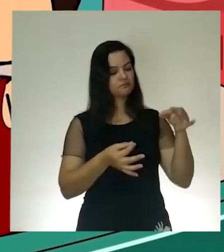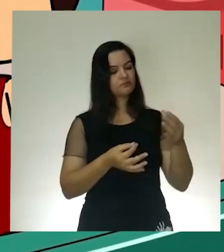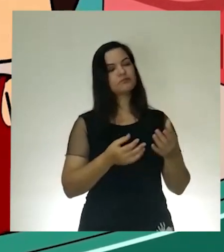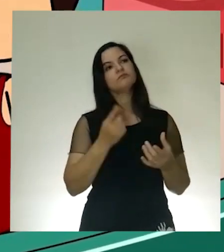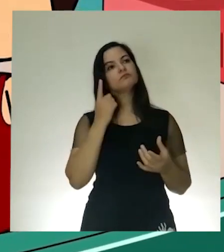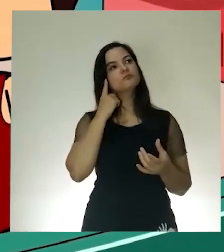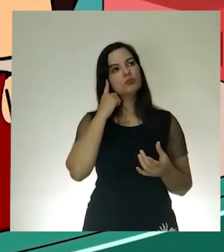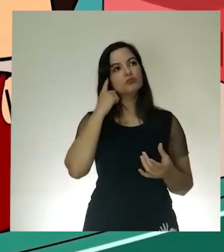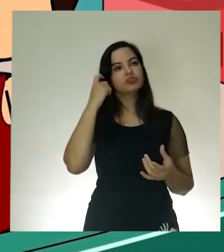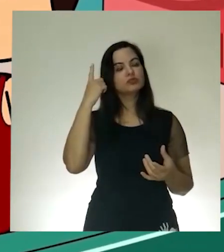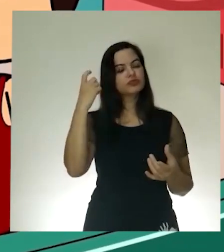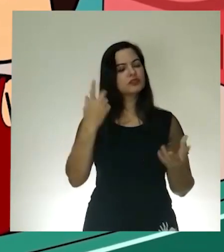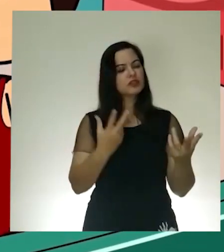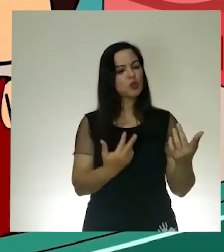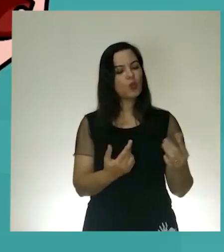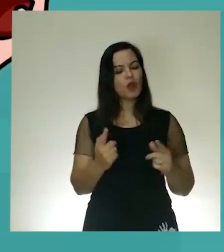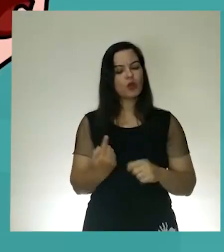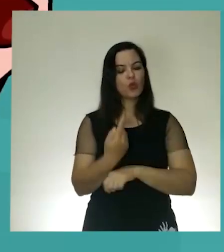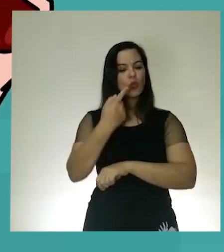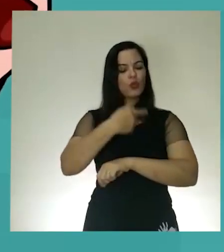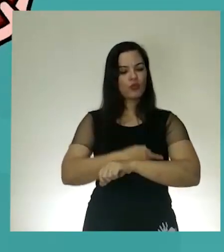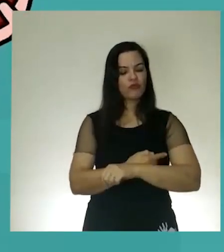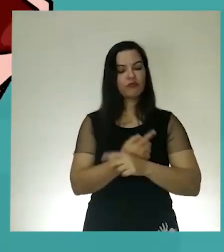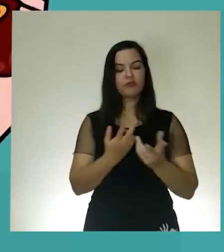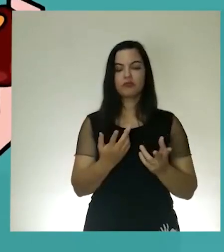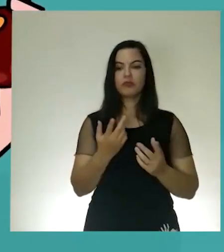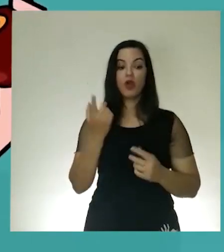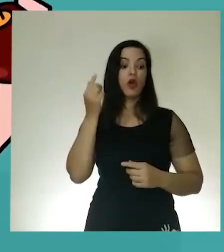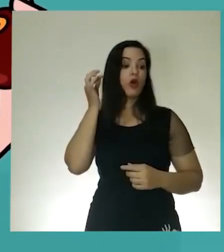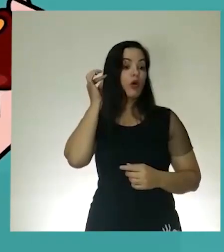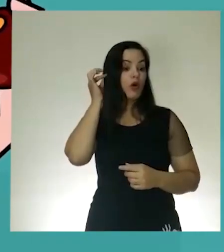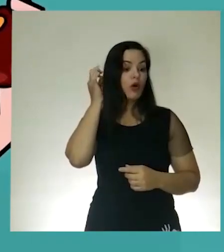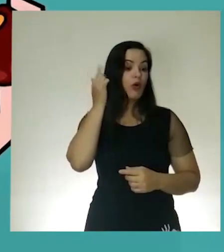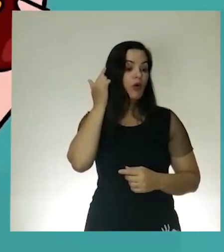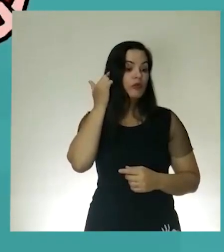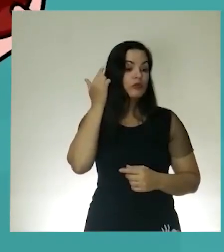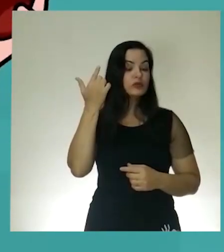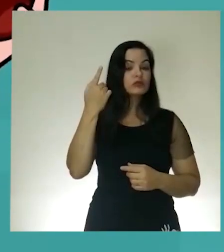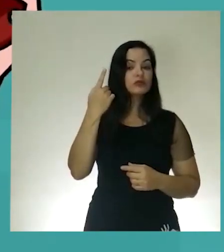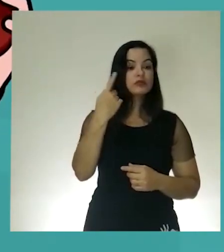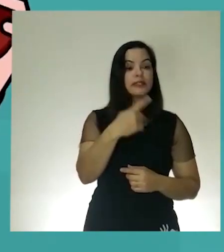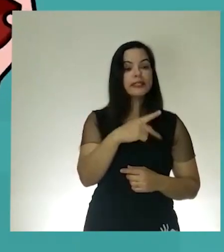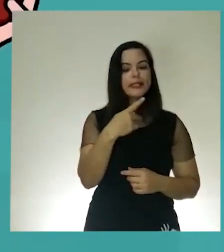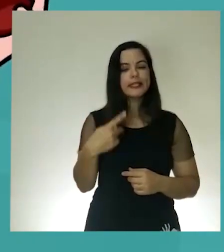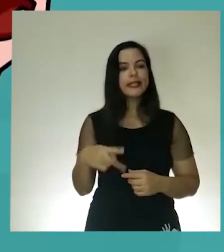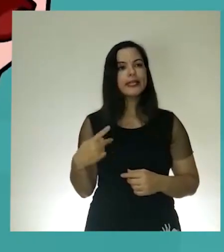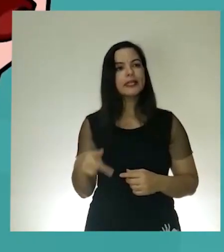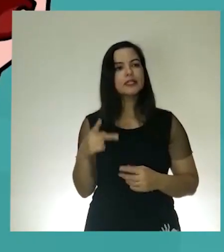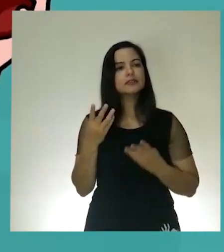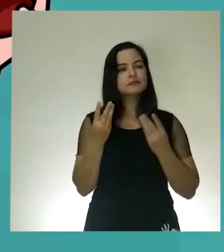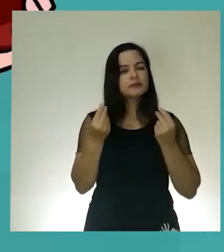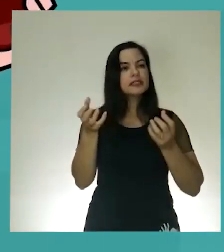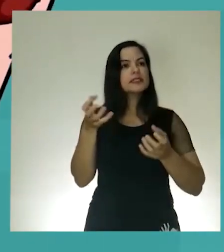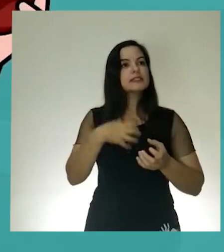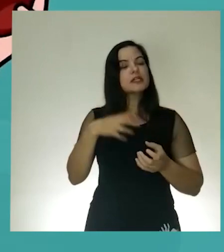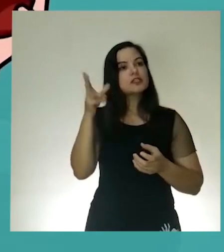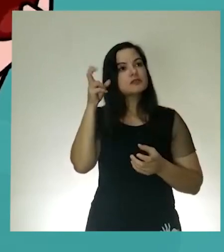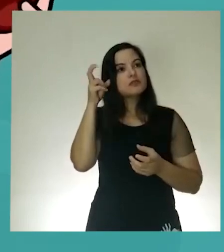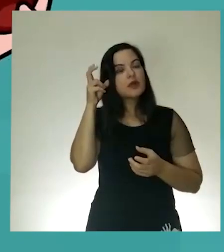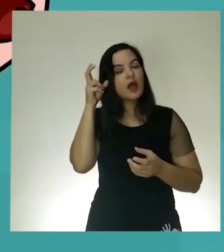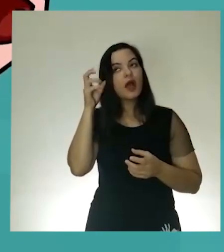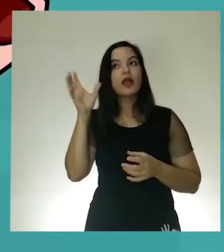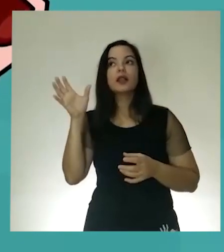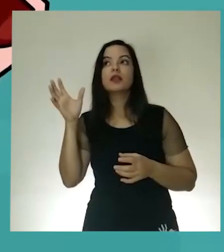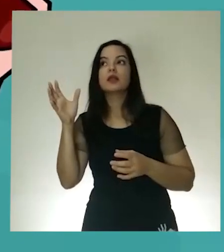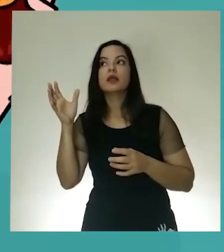Os golfinhos fazem barulho assim. E como seus ouvidos são sensíveis, ouvem os sons que batem nas coisas e voltam. Assim eles sabem